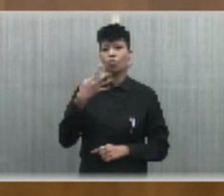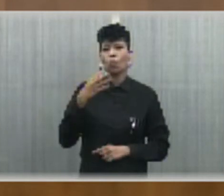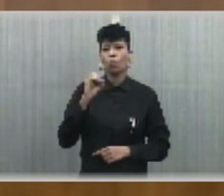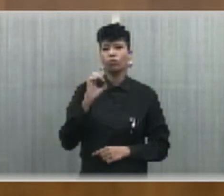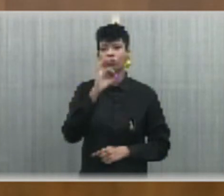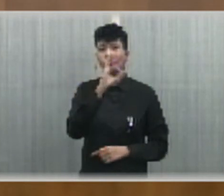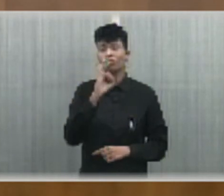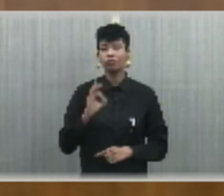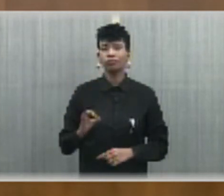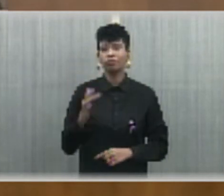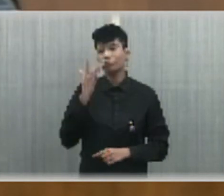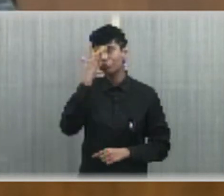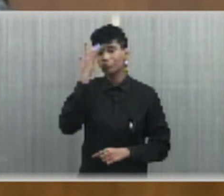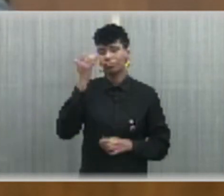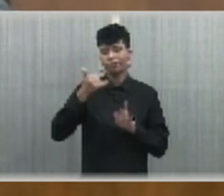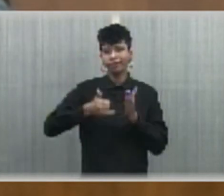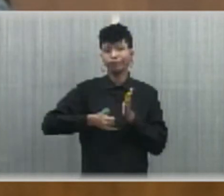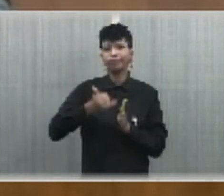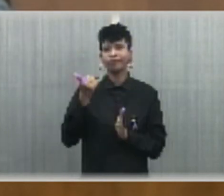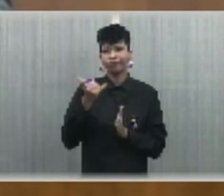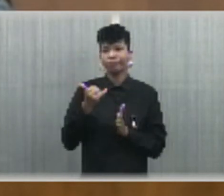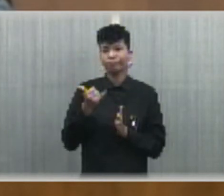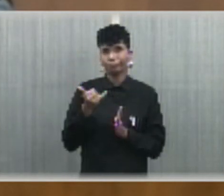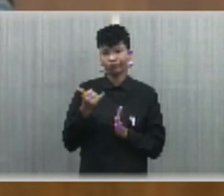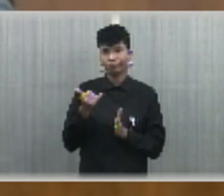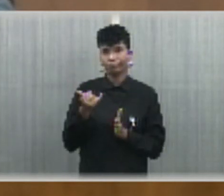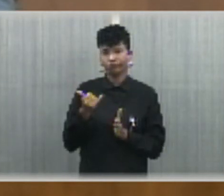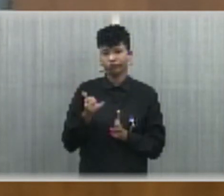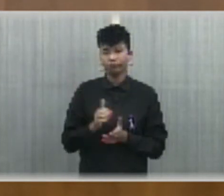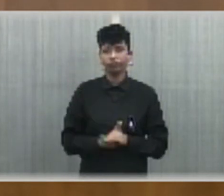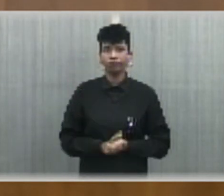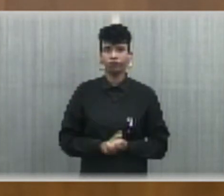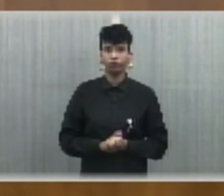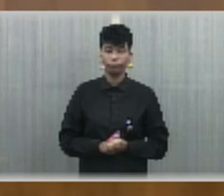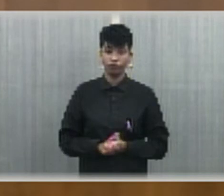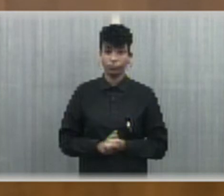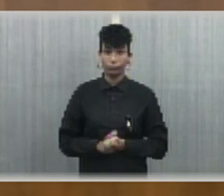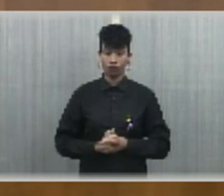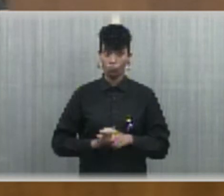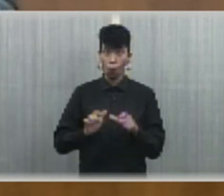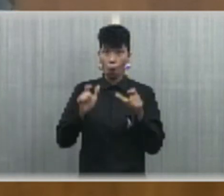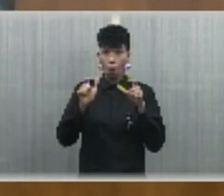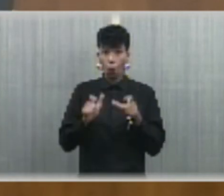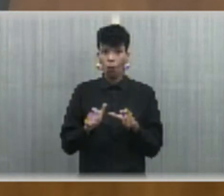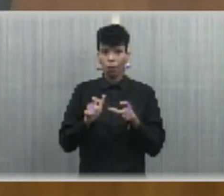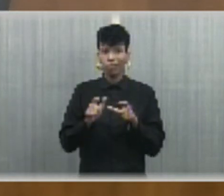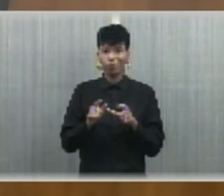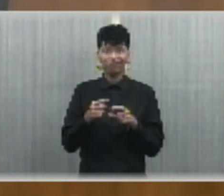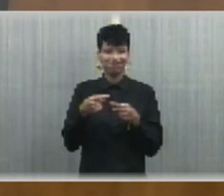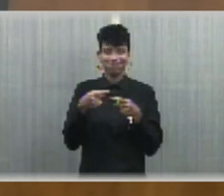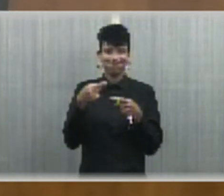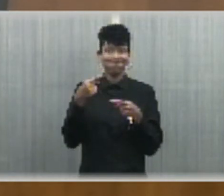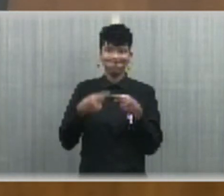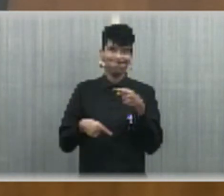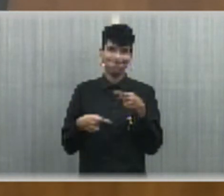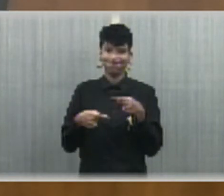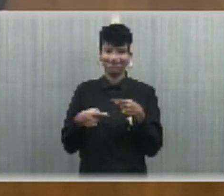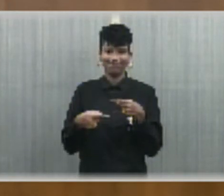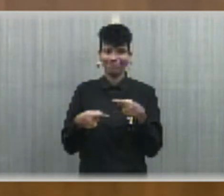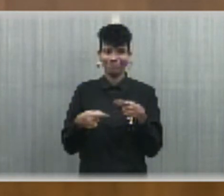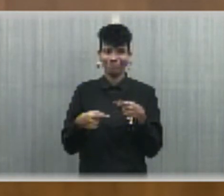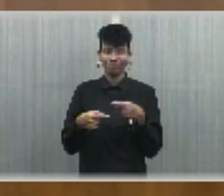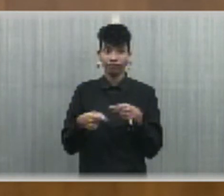do número de matriculados, em locais insalubres,